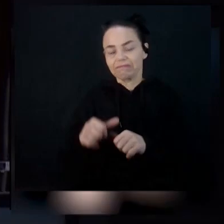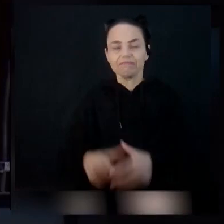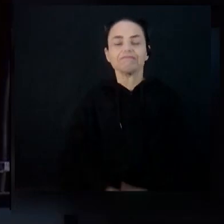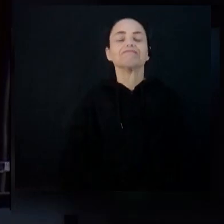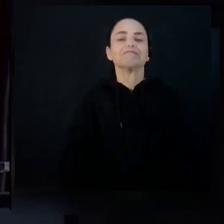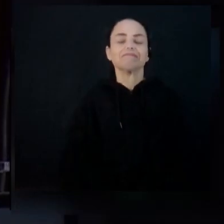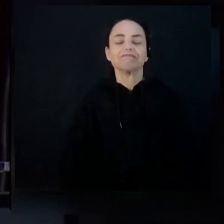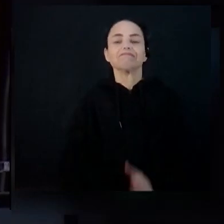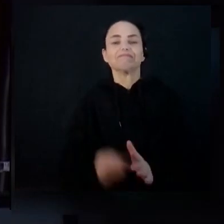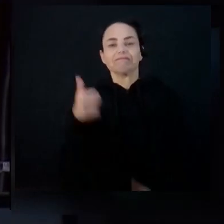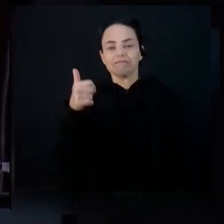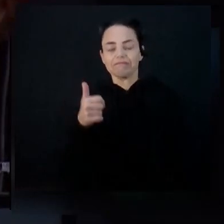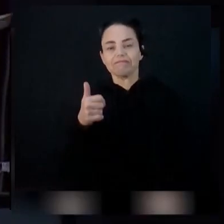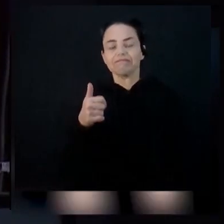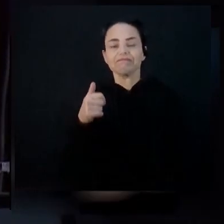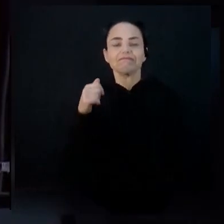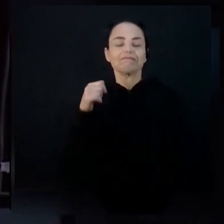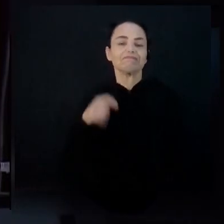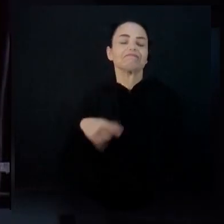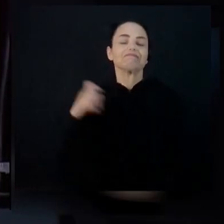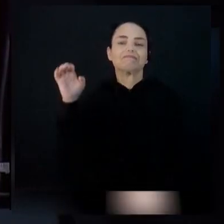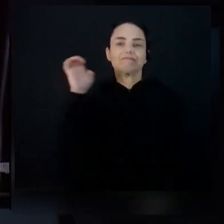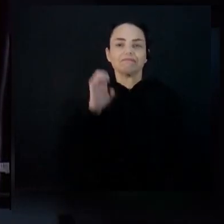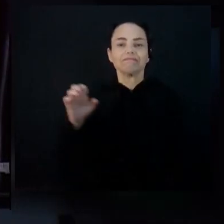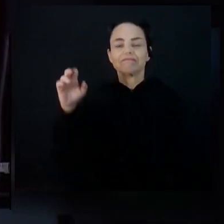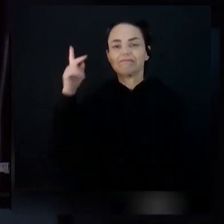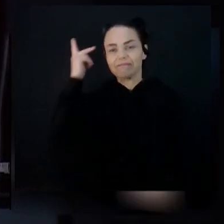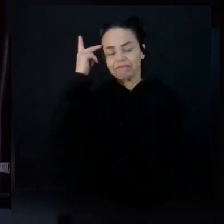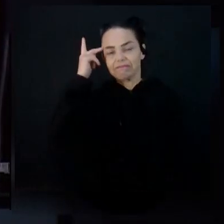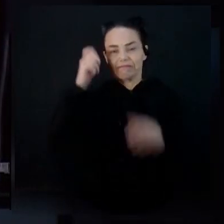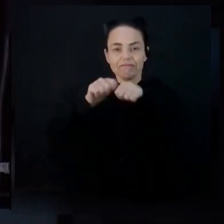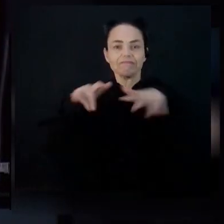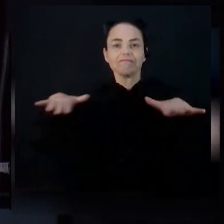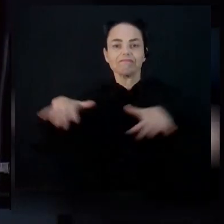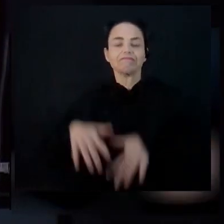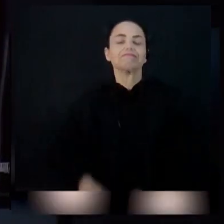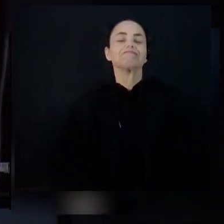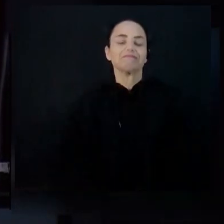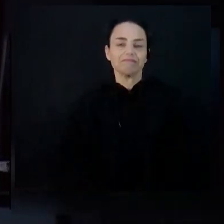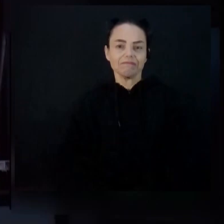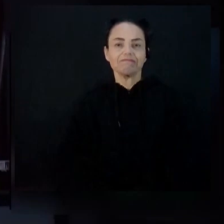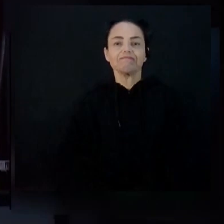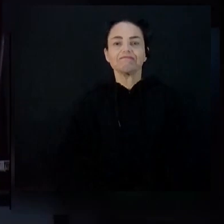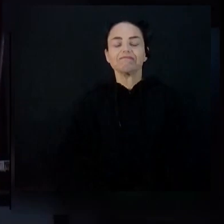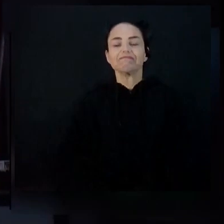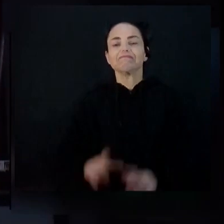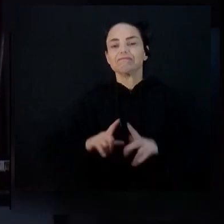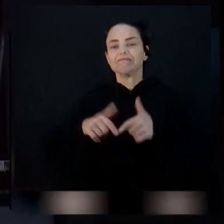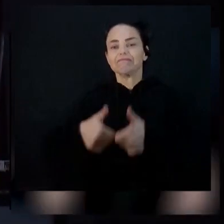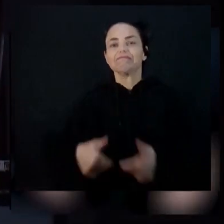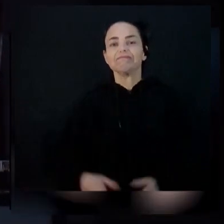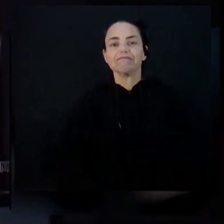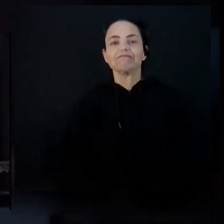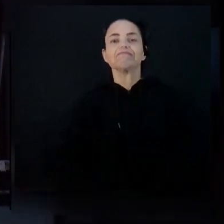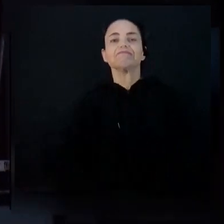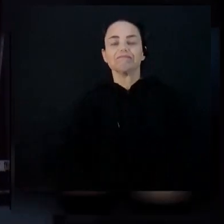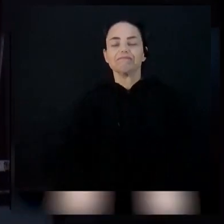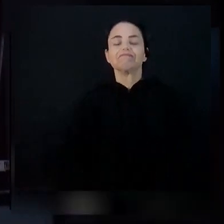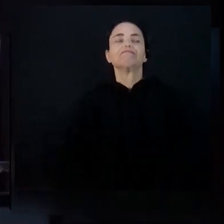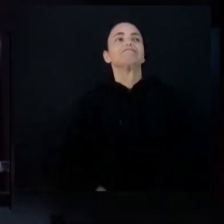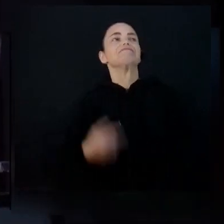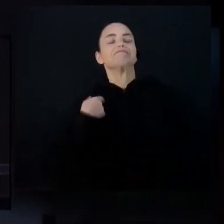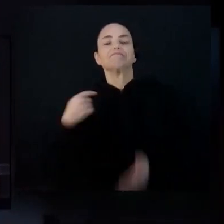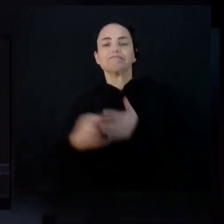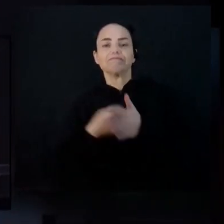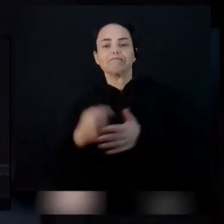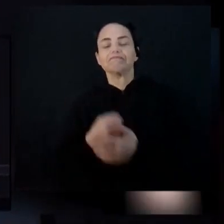do estado de São Paulo, depois se espalhou por iniciativa, questionamento no bom